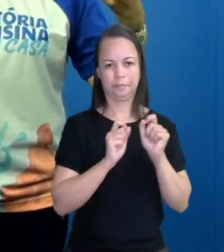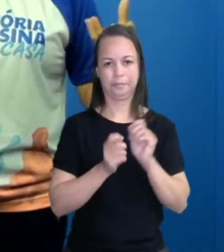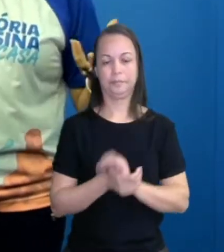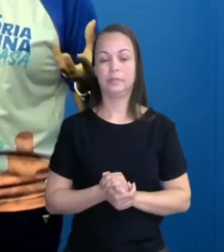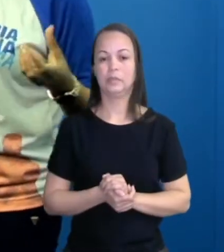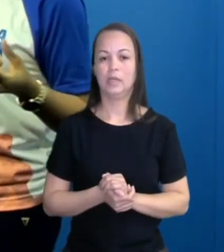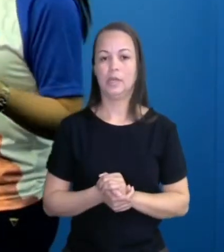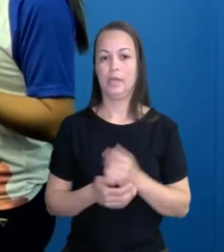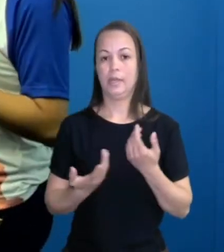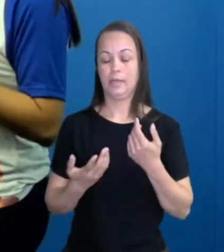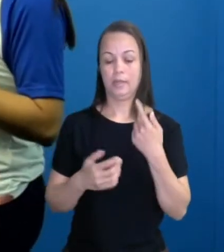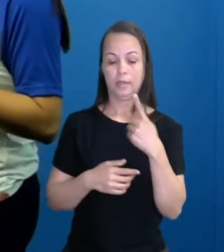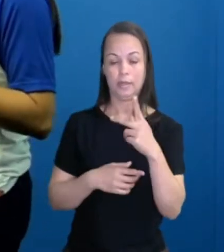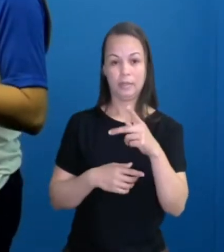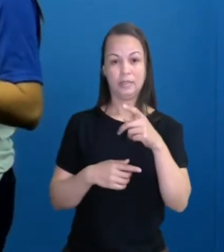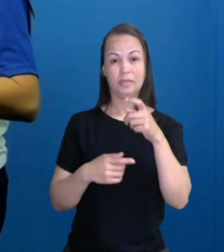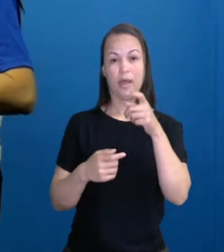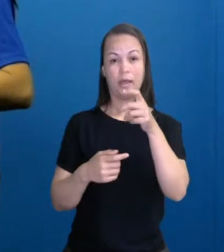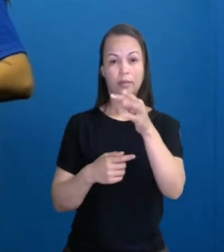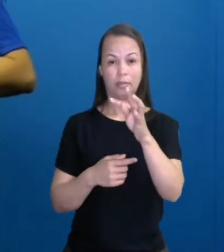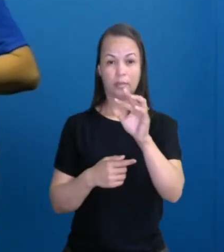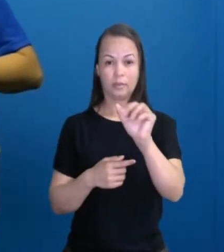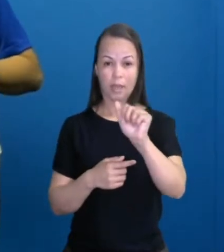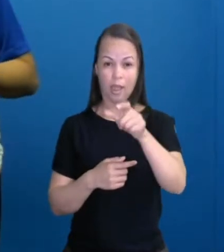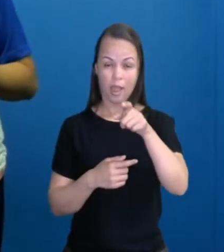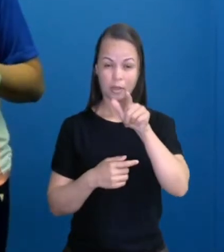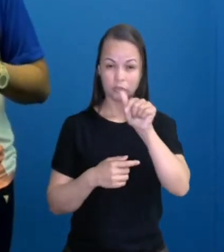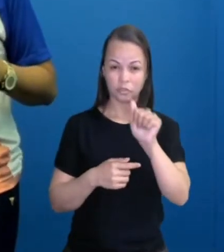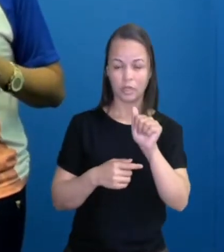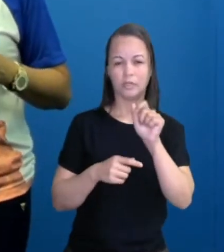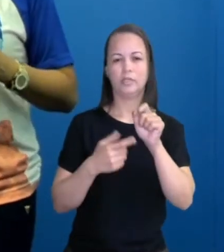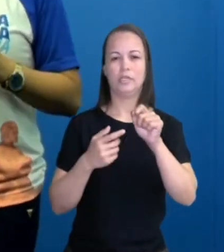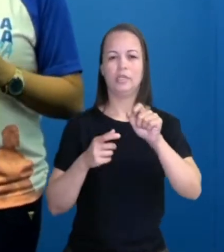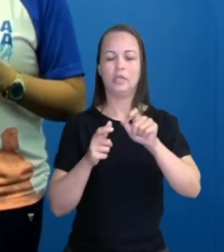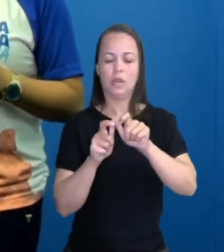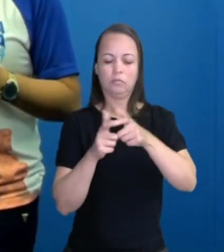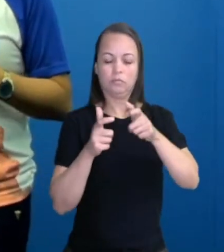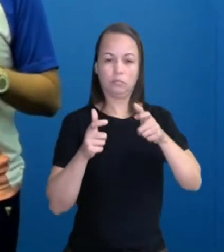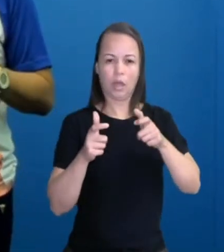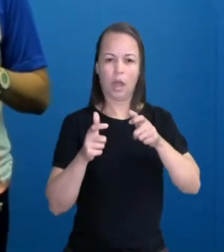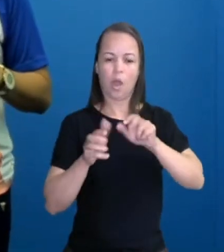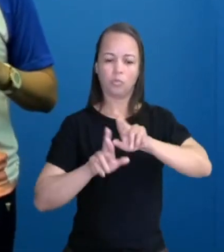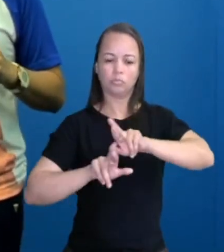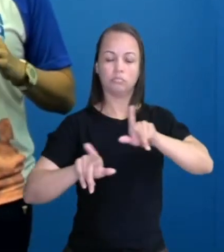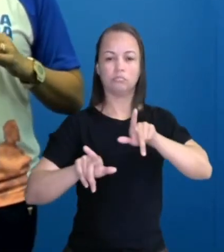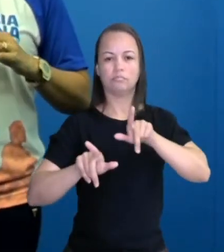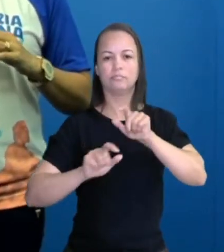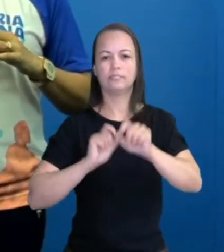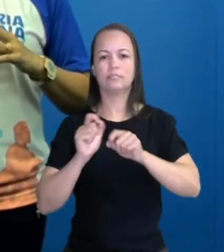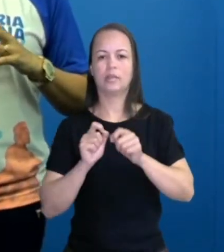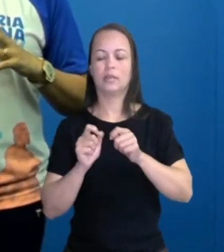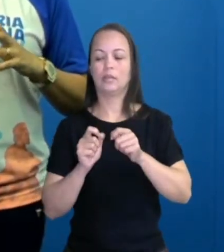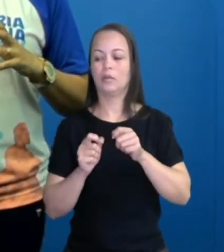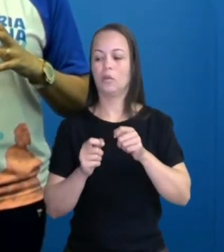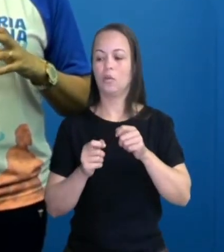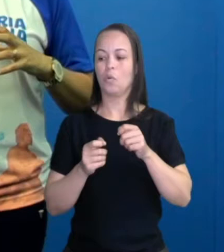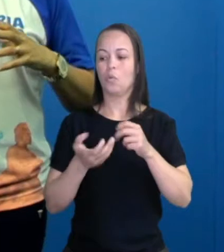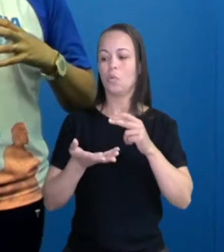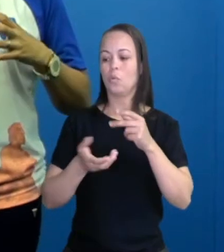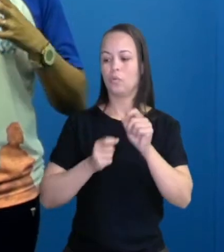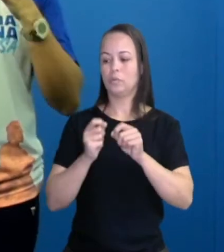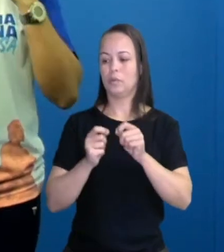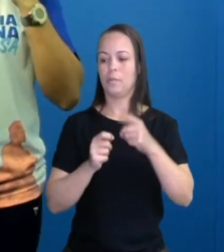de alteração nós chamamos de constante de proporcionalidade, ou seja, se